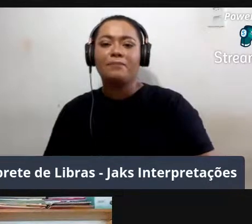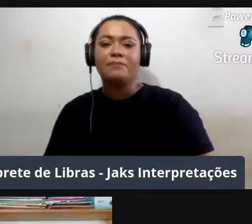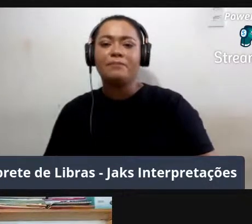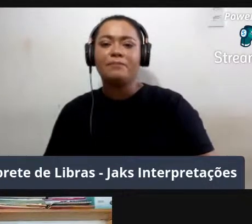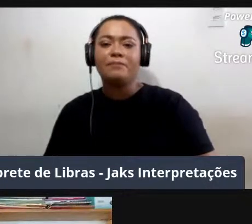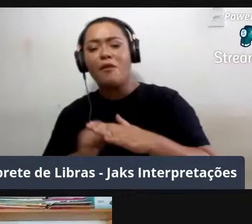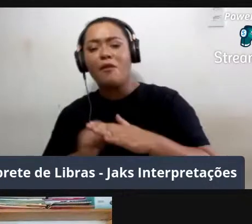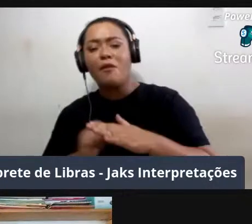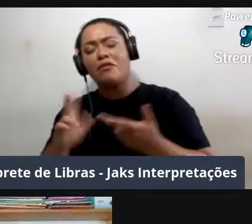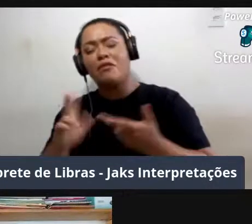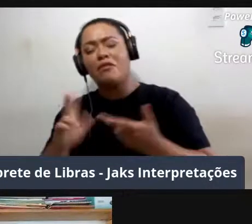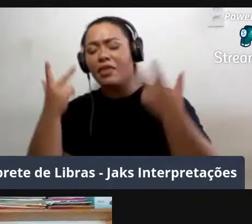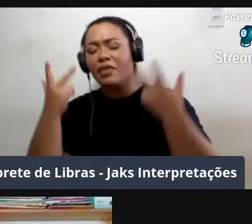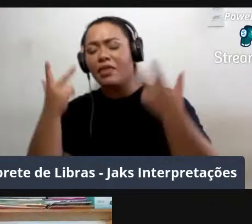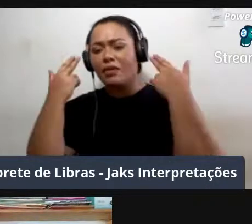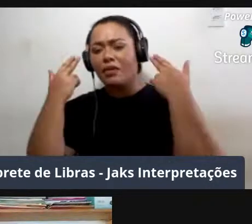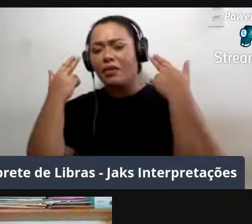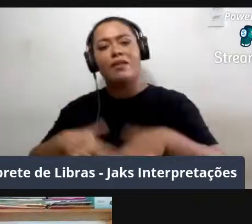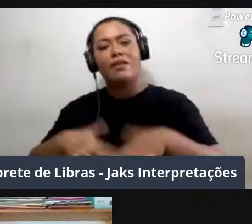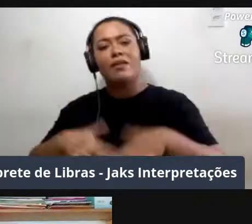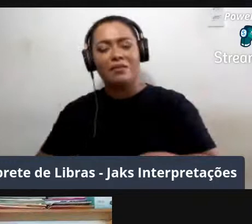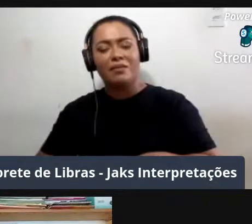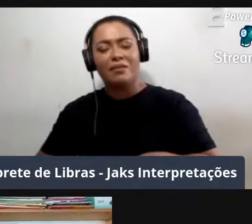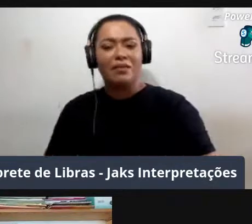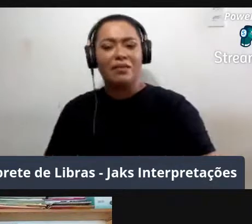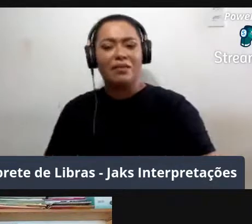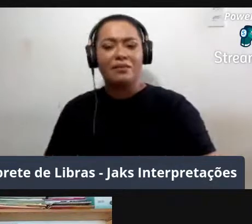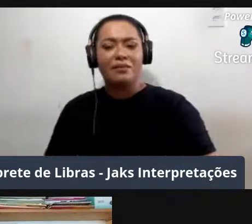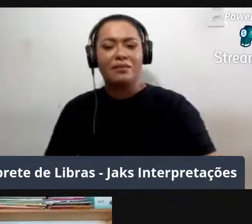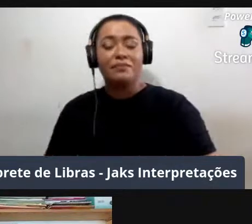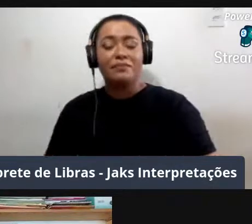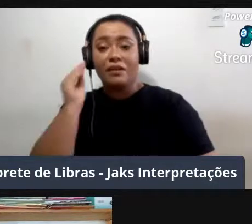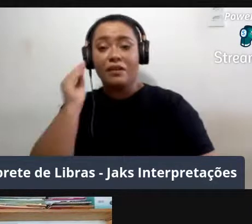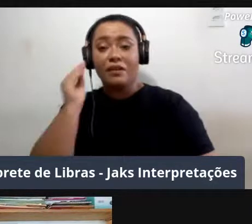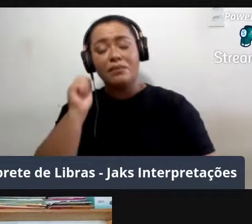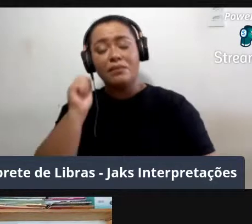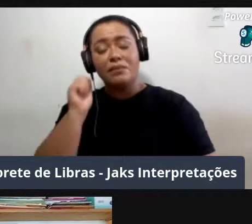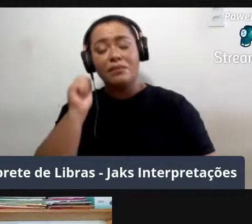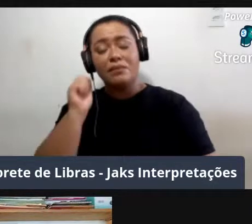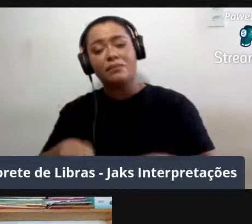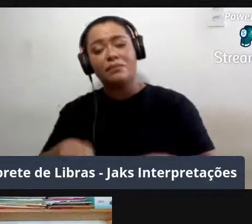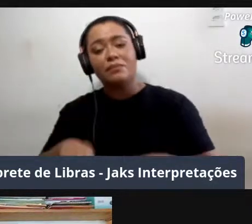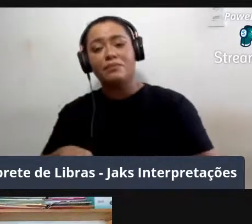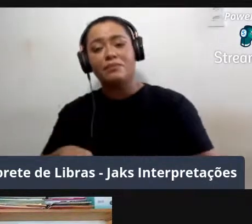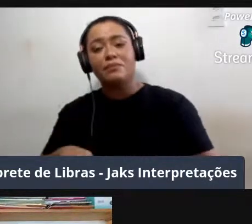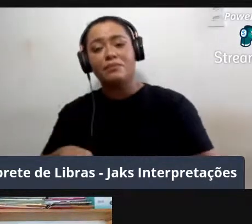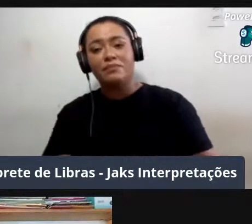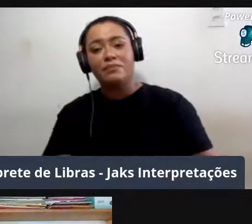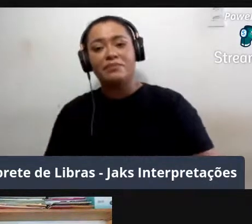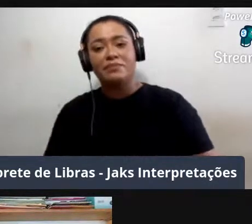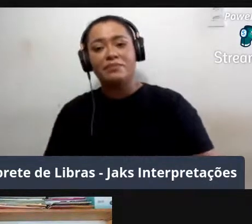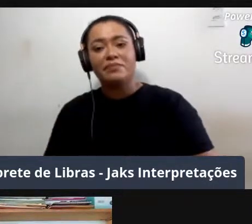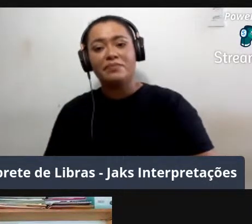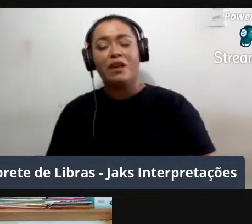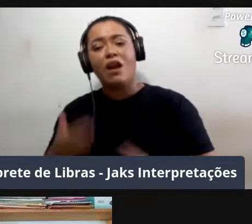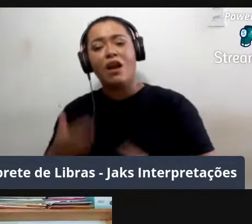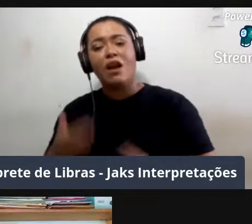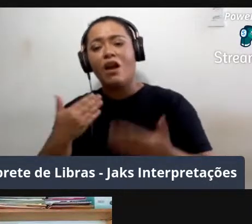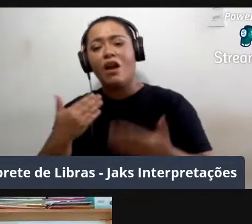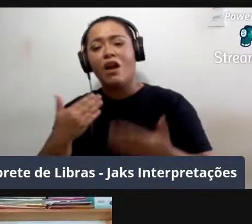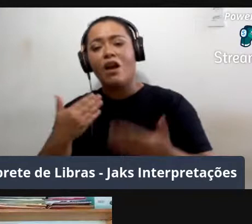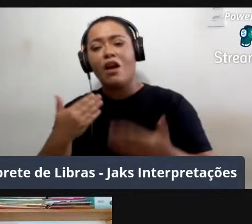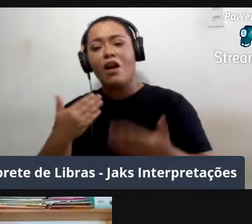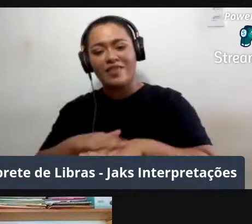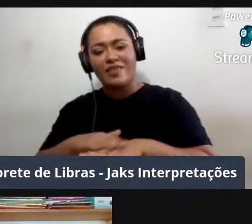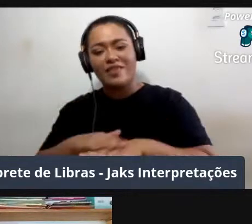possível de conversar com Dora hoje, que se disponibilizou mais uma vez, que se dispôs a estar